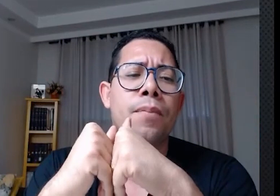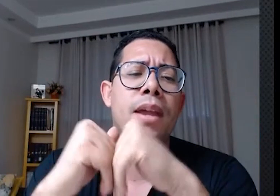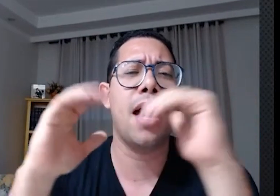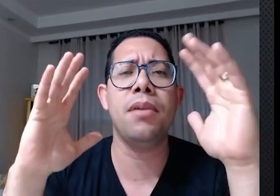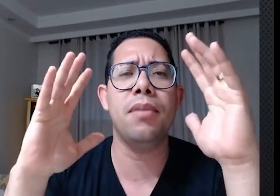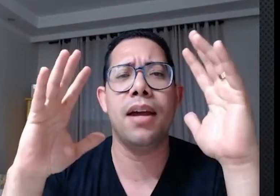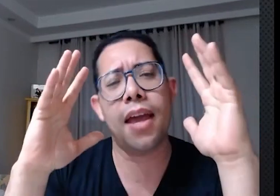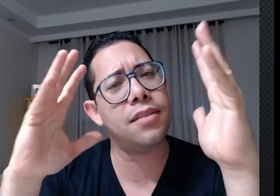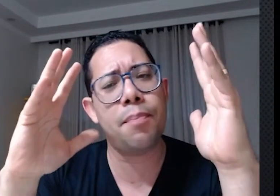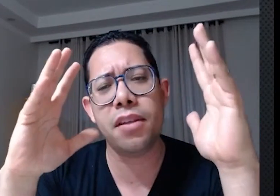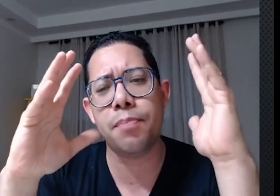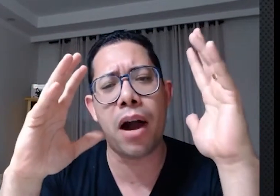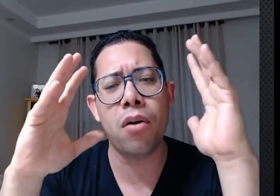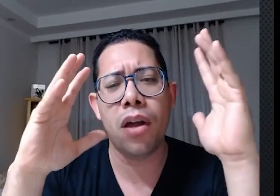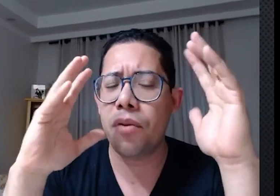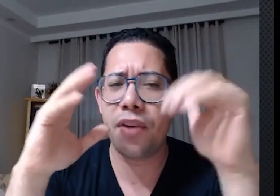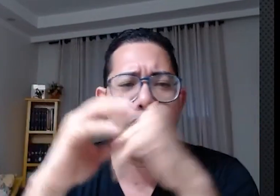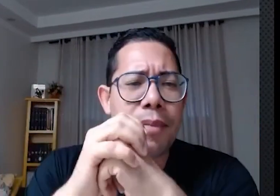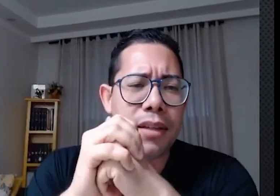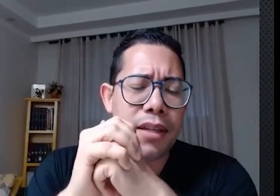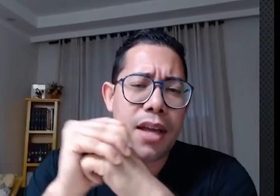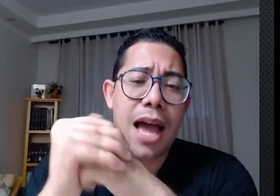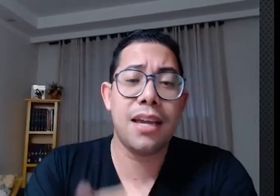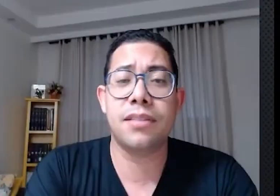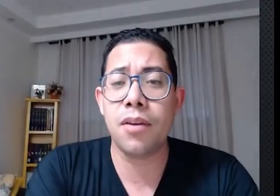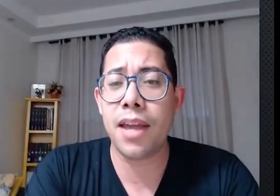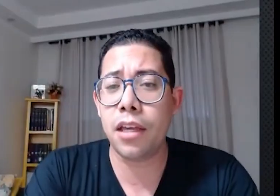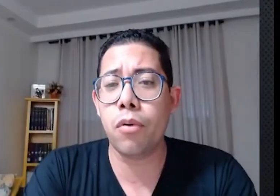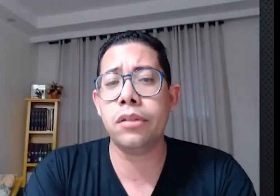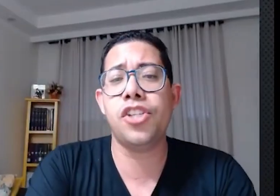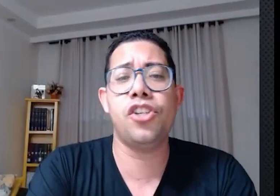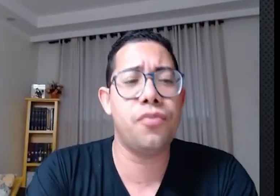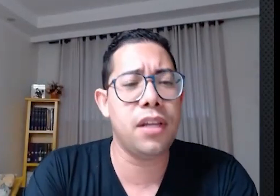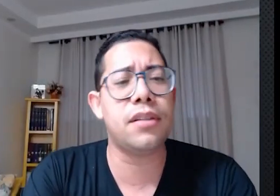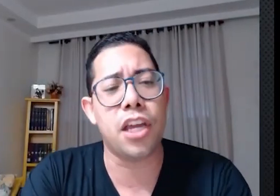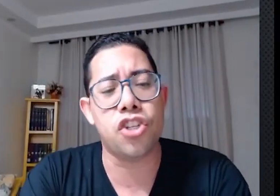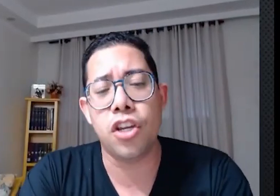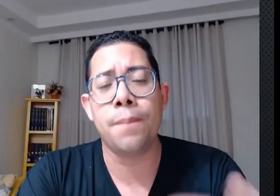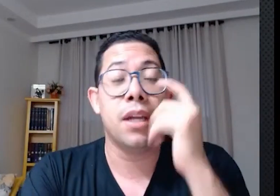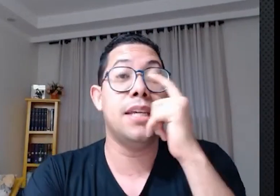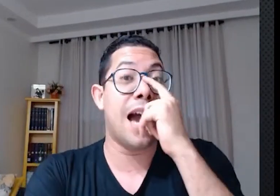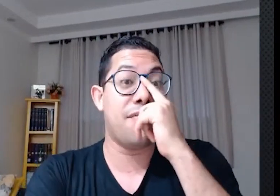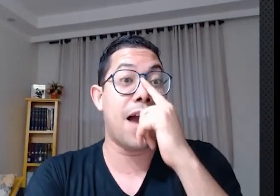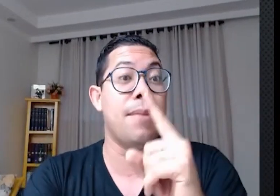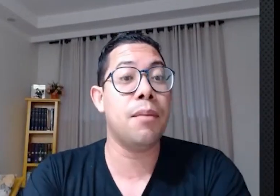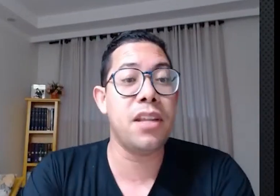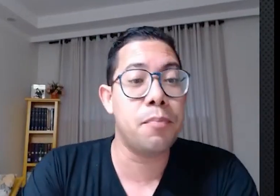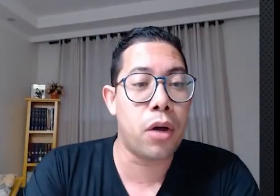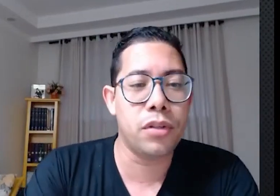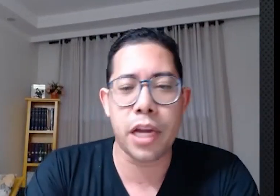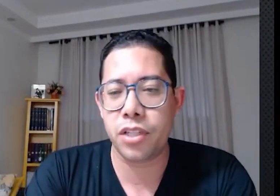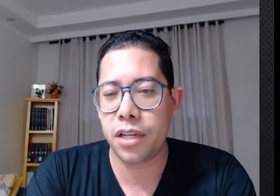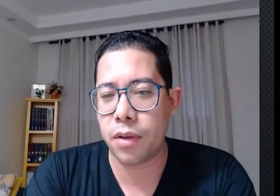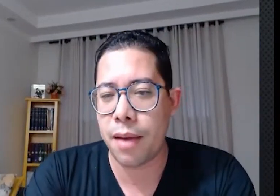cristão é a Bíblia. Essa é a principal ferramenta. A questão é que quando a gente entende que a ferramenta